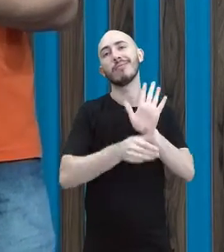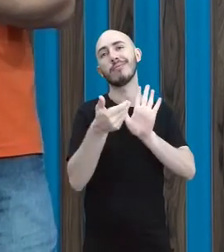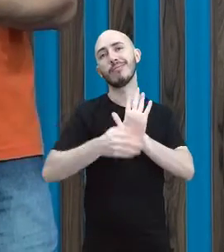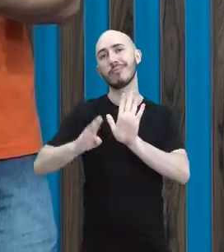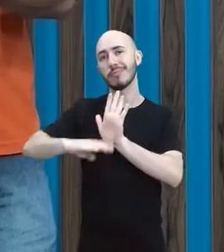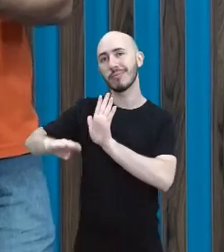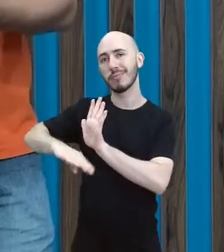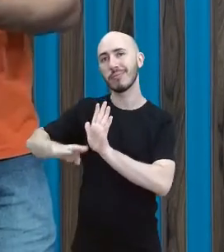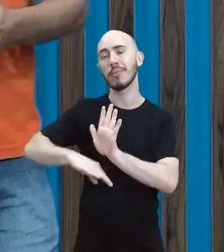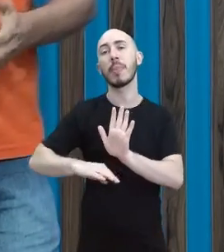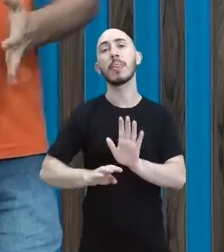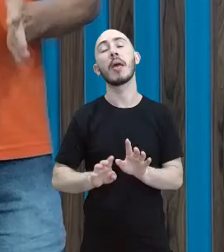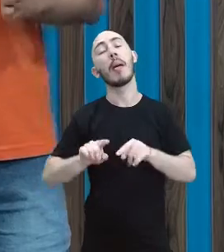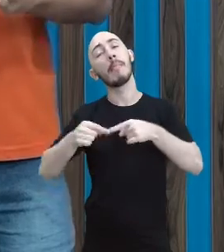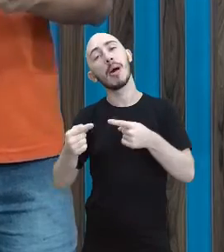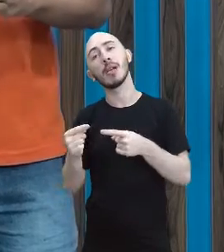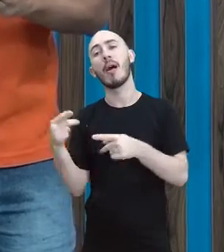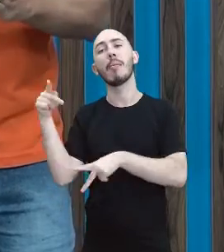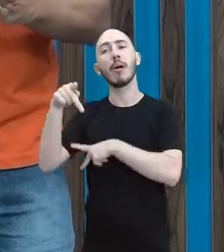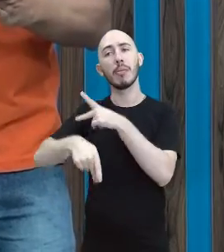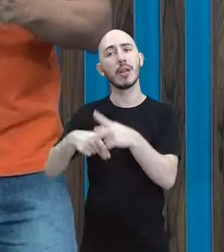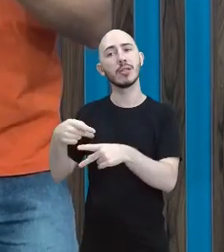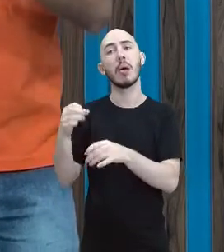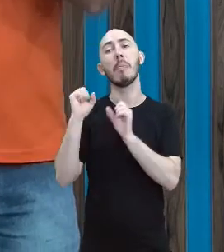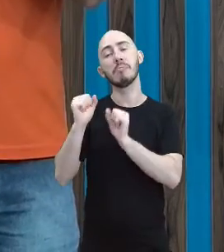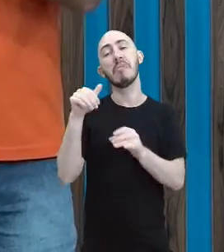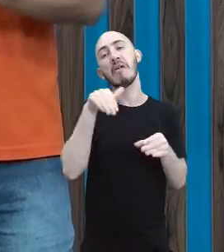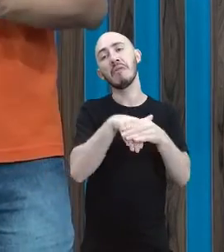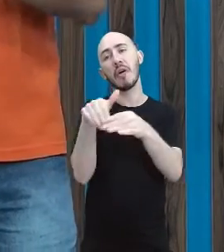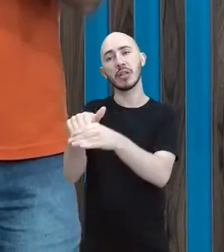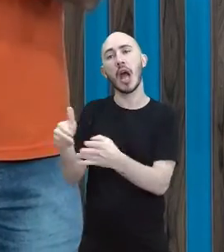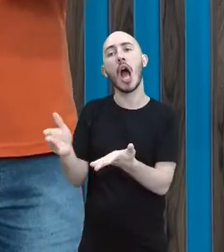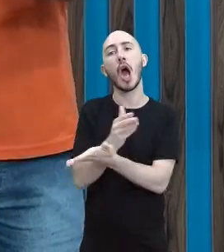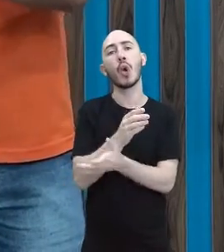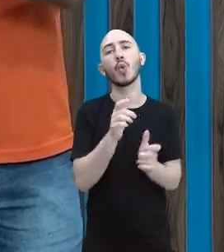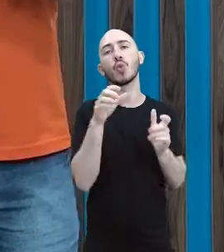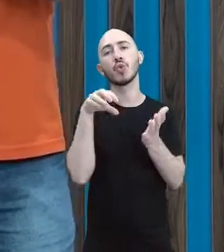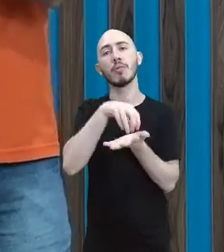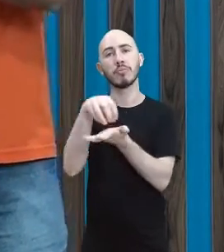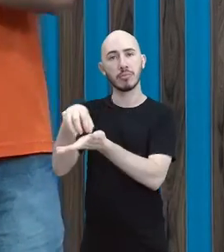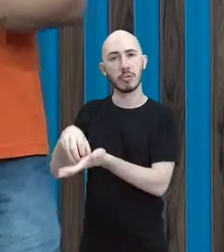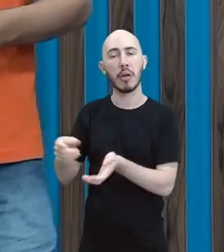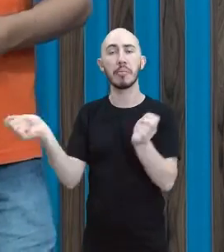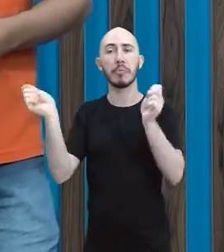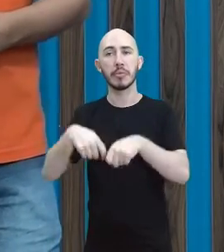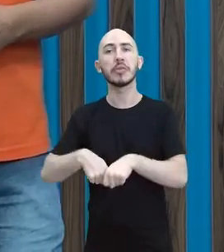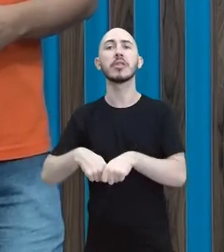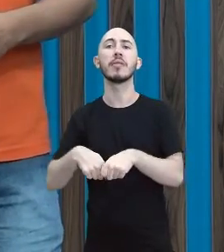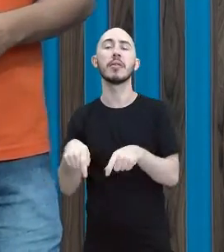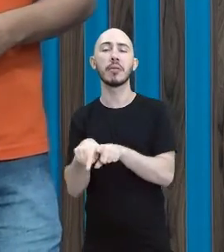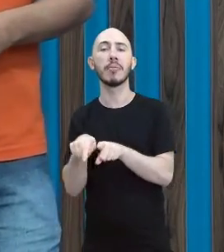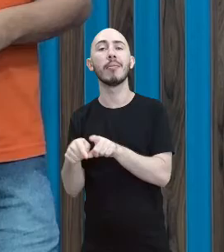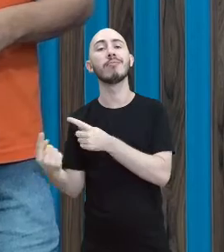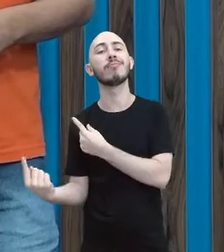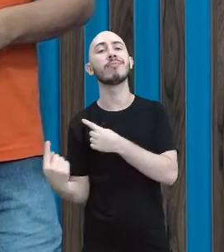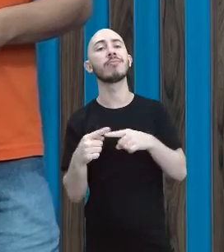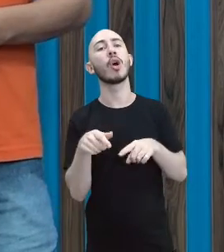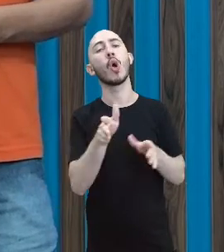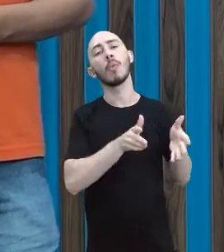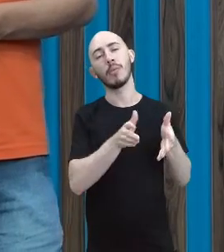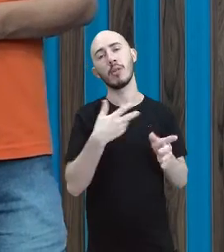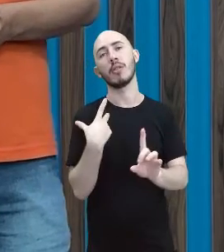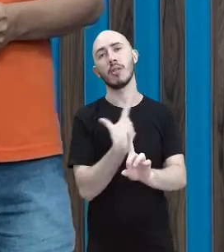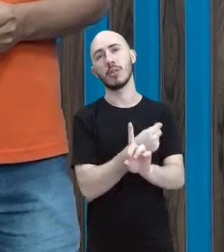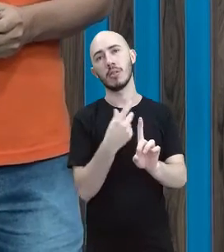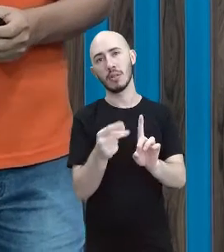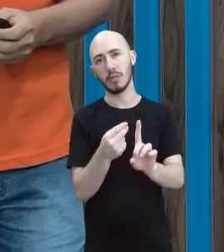ainda elegeu, quando podia, setores que eram mais, né, que ainda faziam algum tipo de oposição política ao regime. E aí